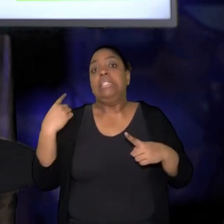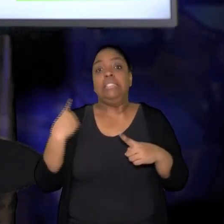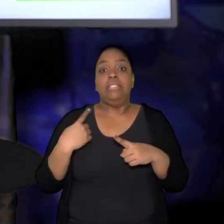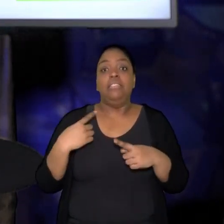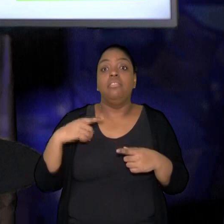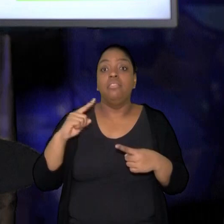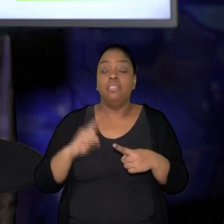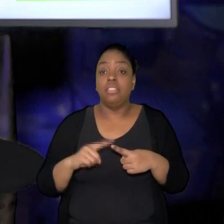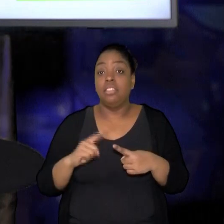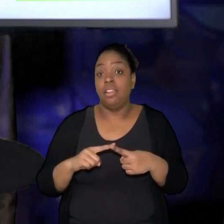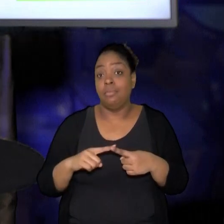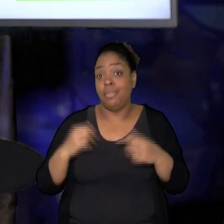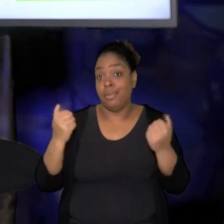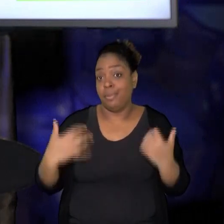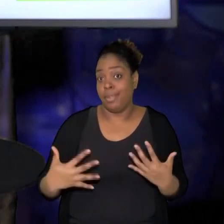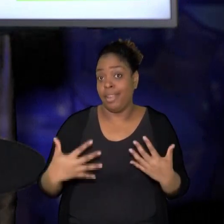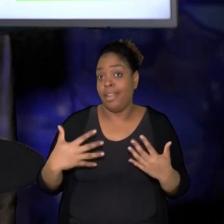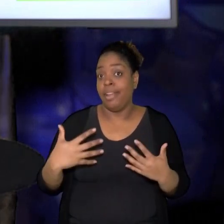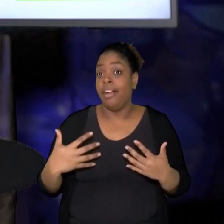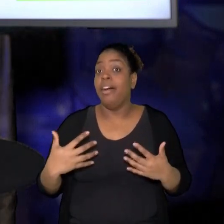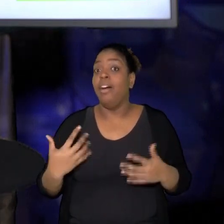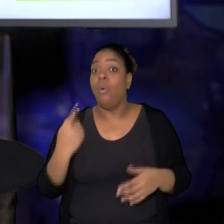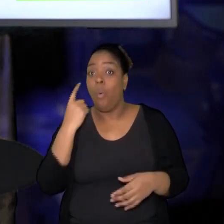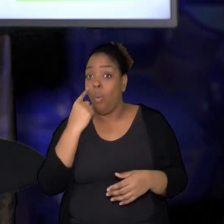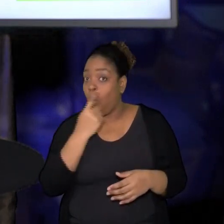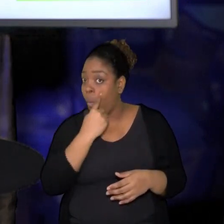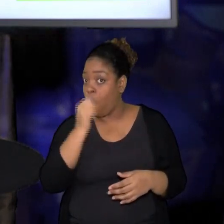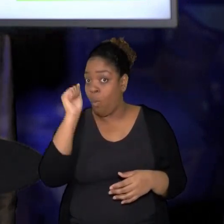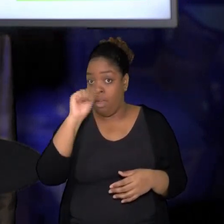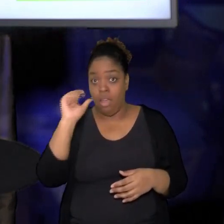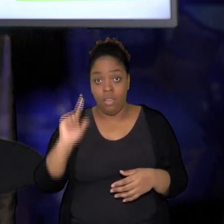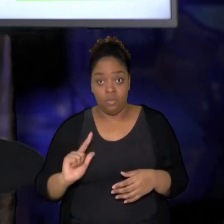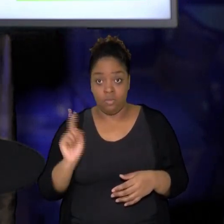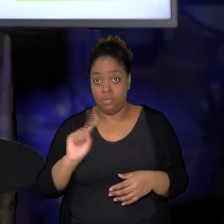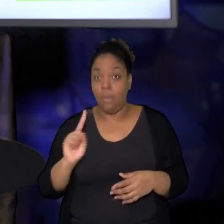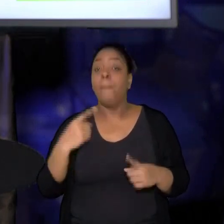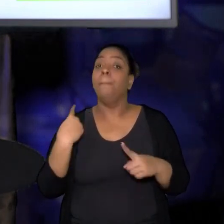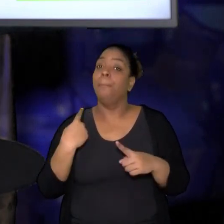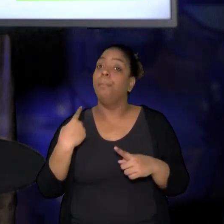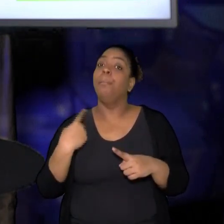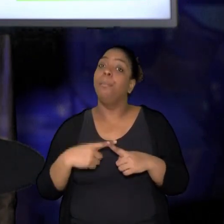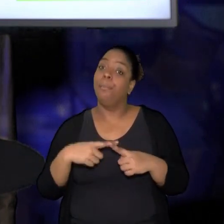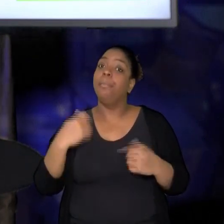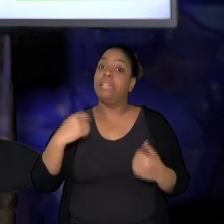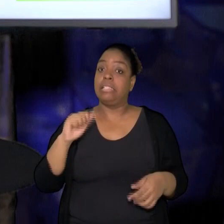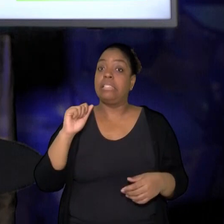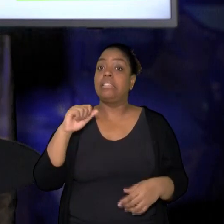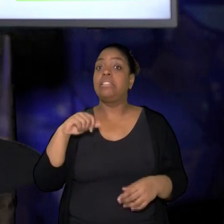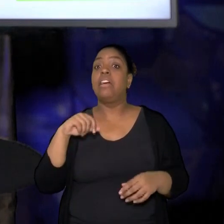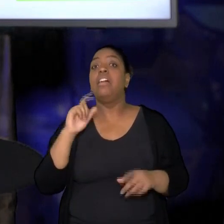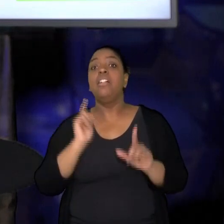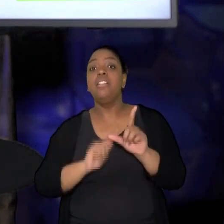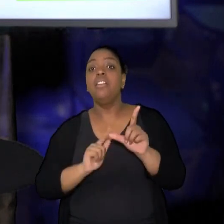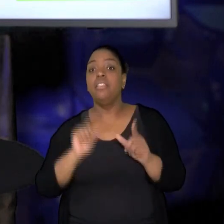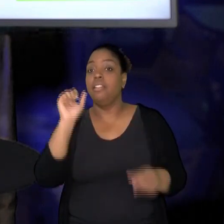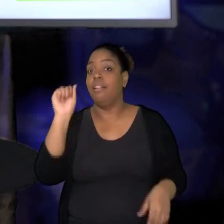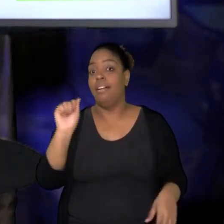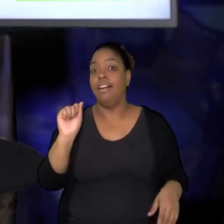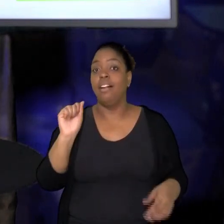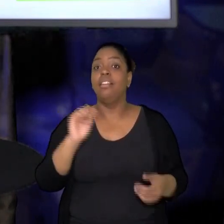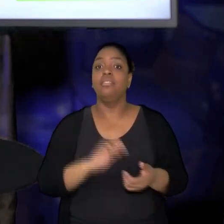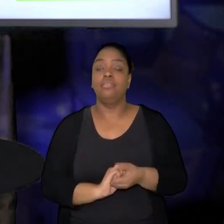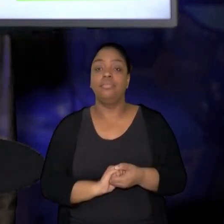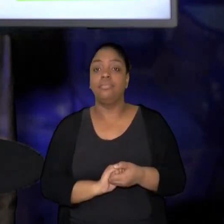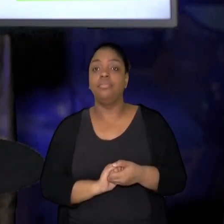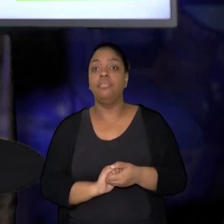do Curupira são azuis, porque também precisaria da vogal A. A gente tem algumas letrinhas